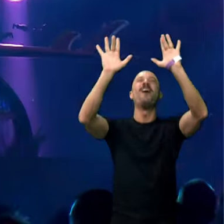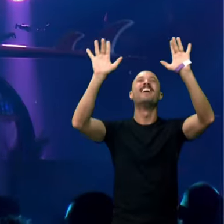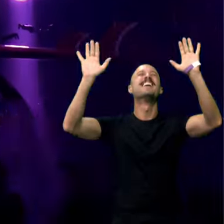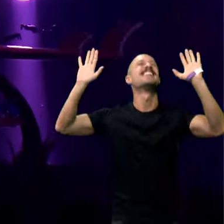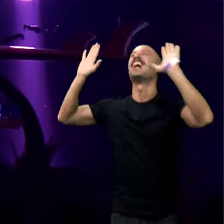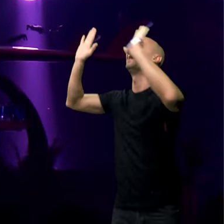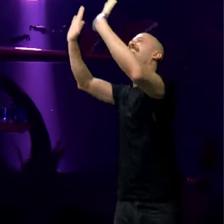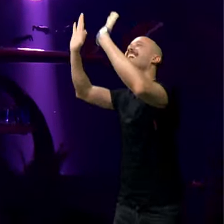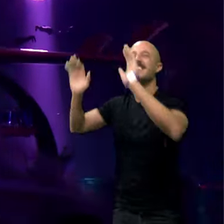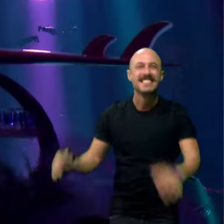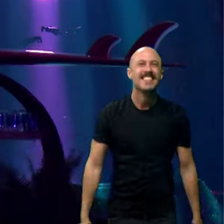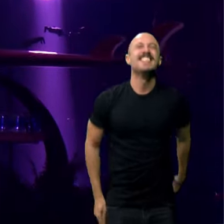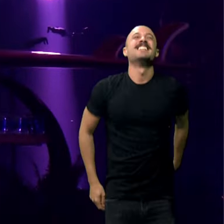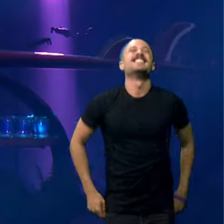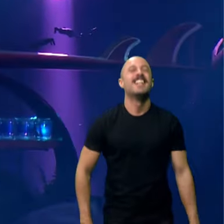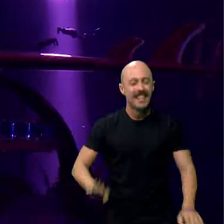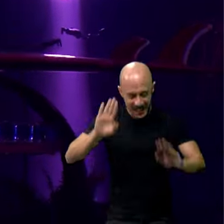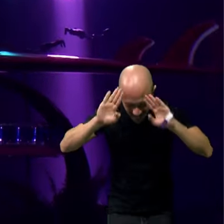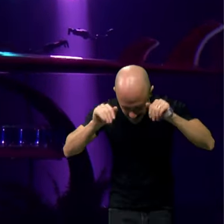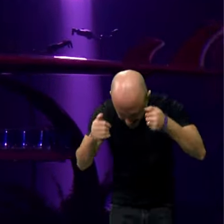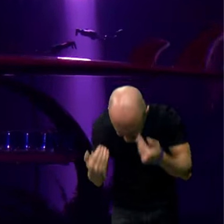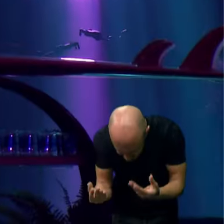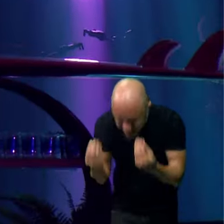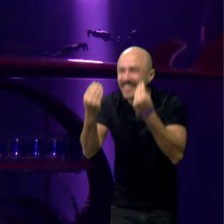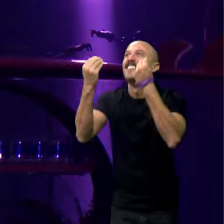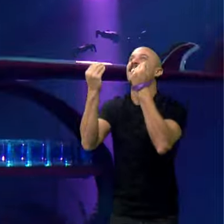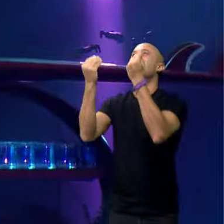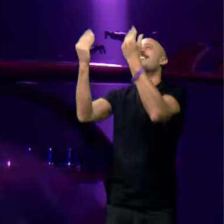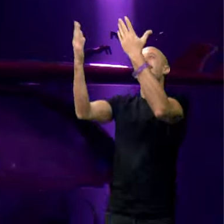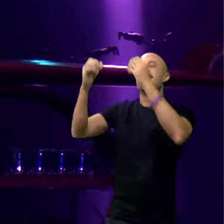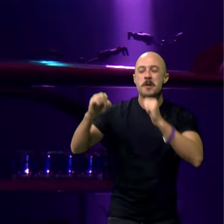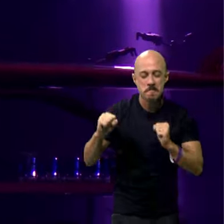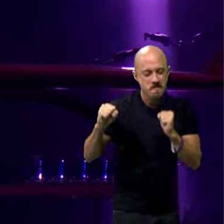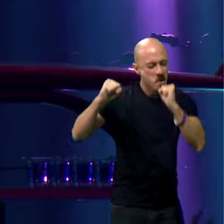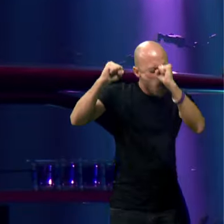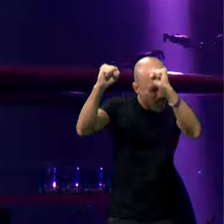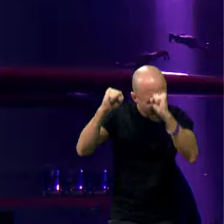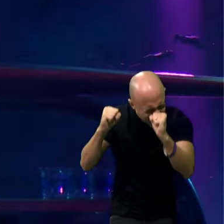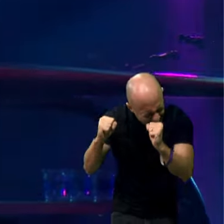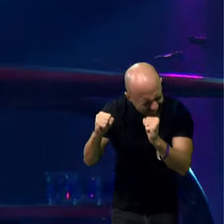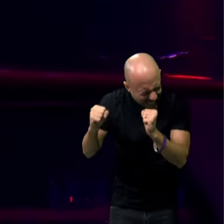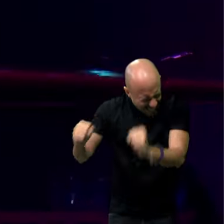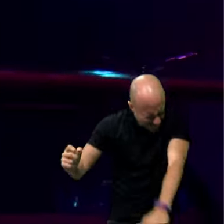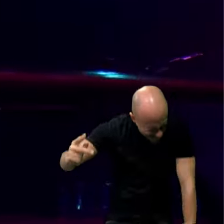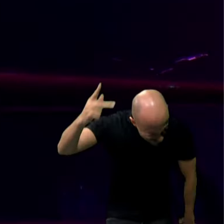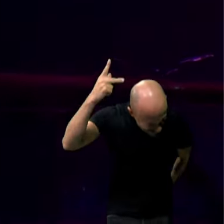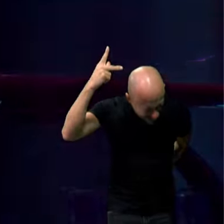Yeah.